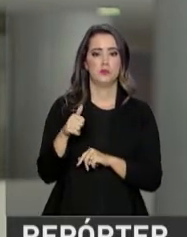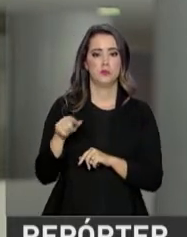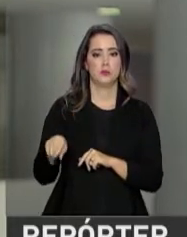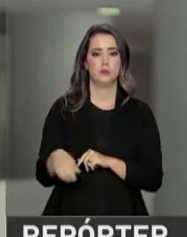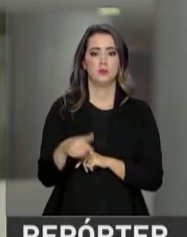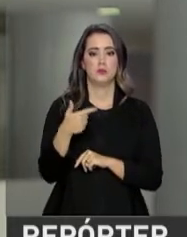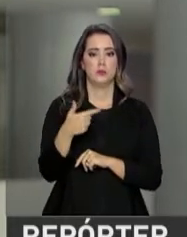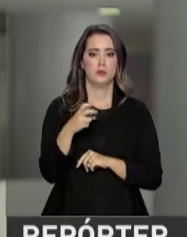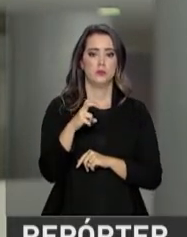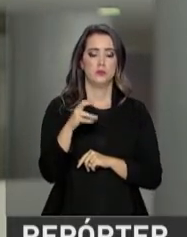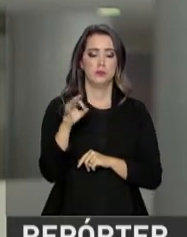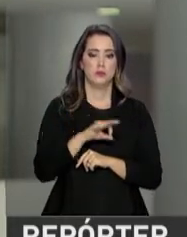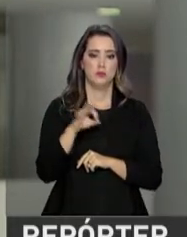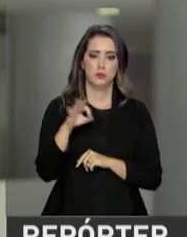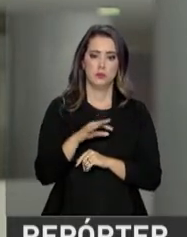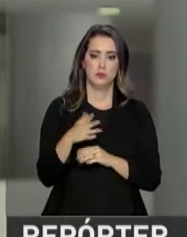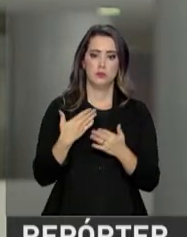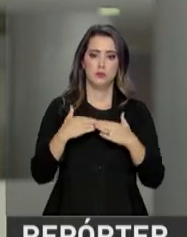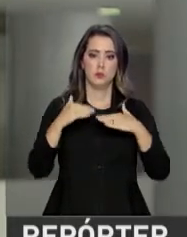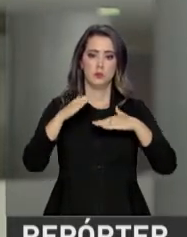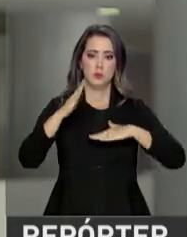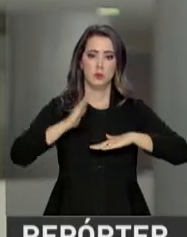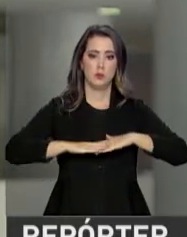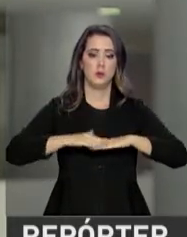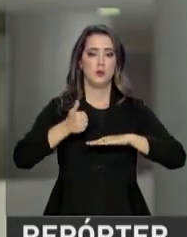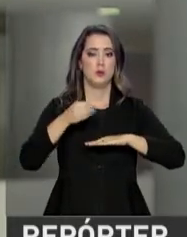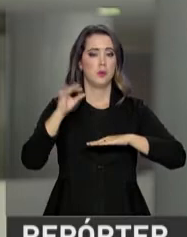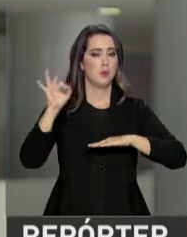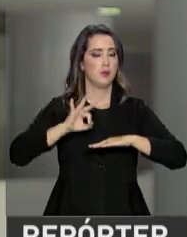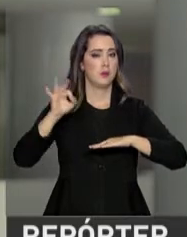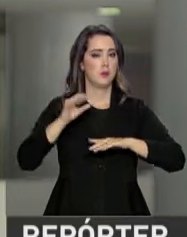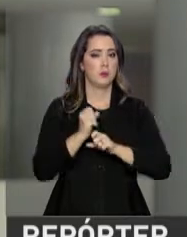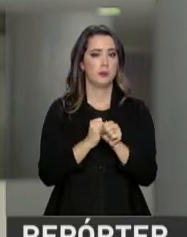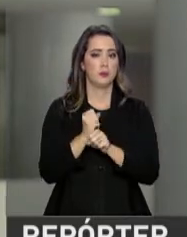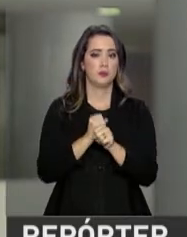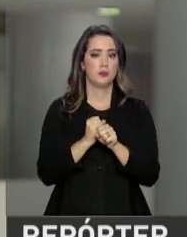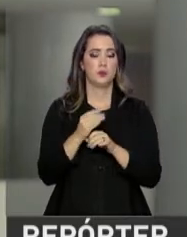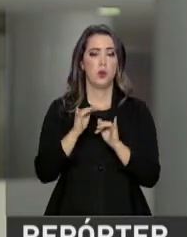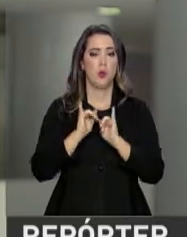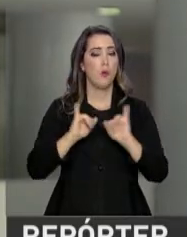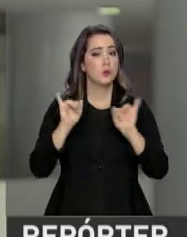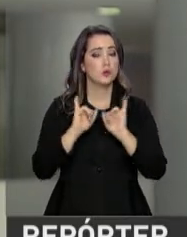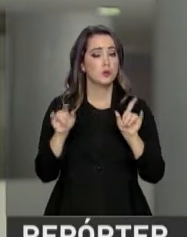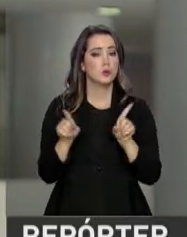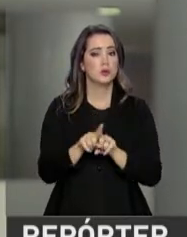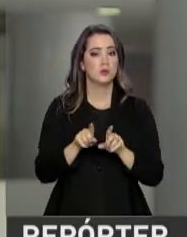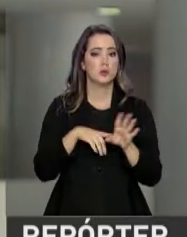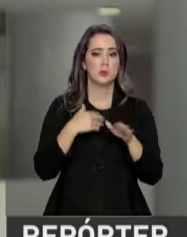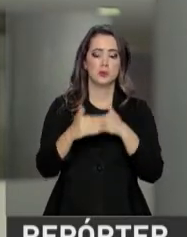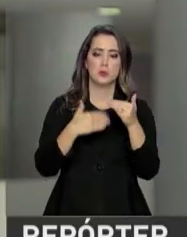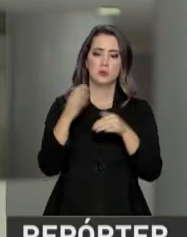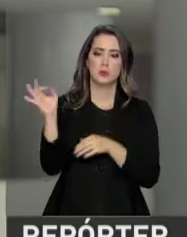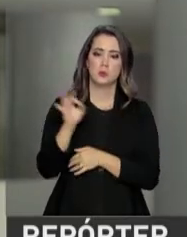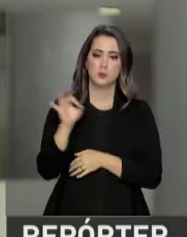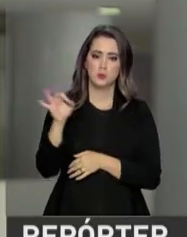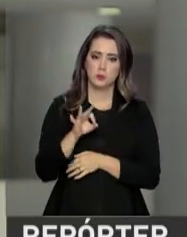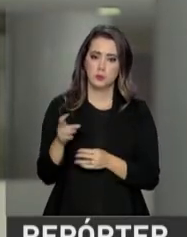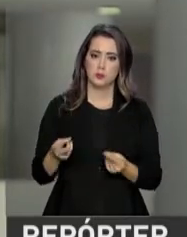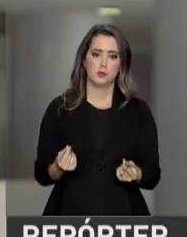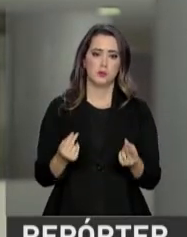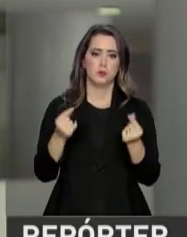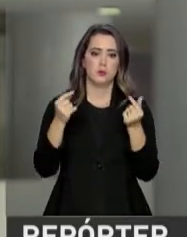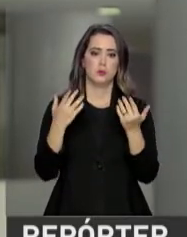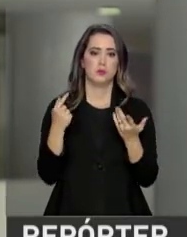11,25 por cento para 10 por cento ao ano a caixa anunciou também o aumento do percentual dos valores